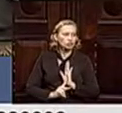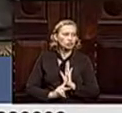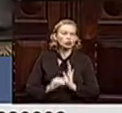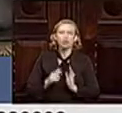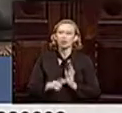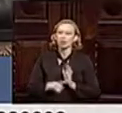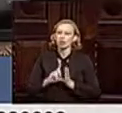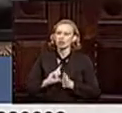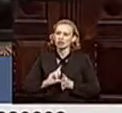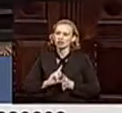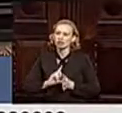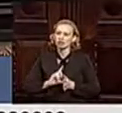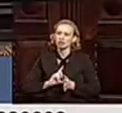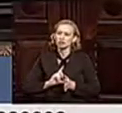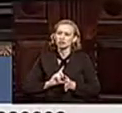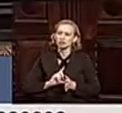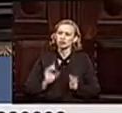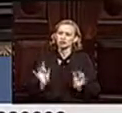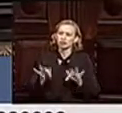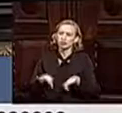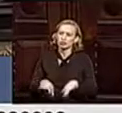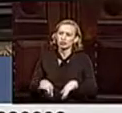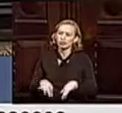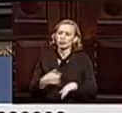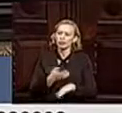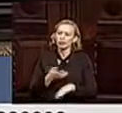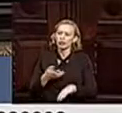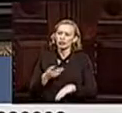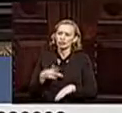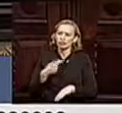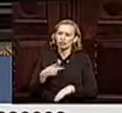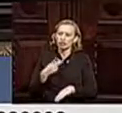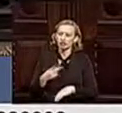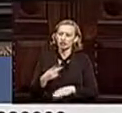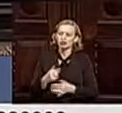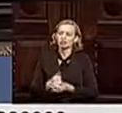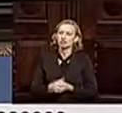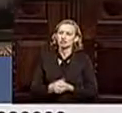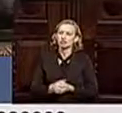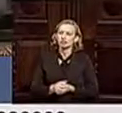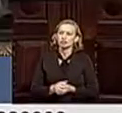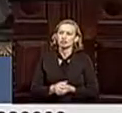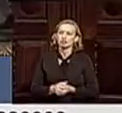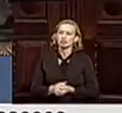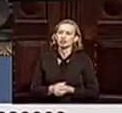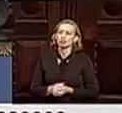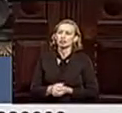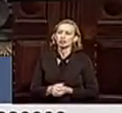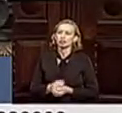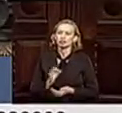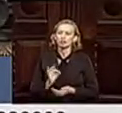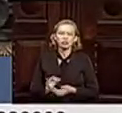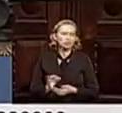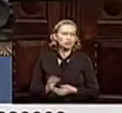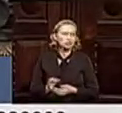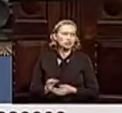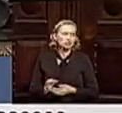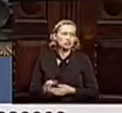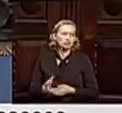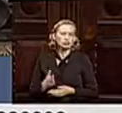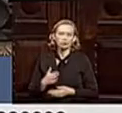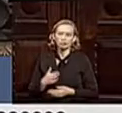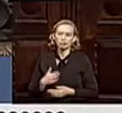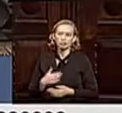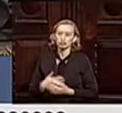de encerrar, eu não quero deixar de mencionar de forma muito dura, e aí encerro, a minha